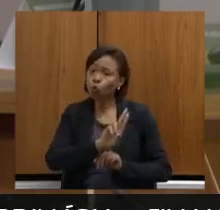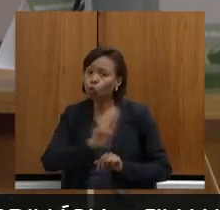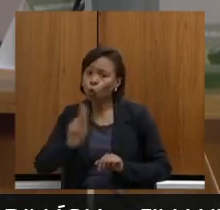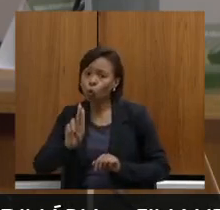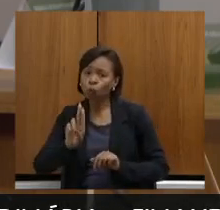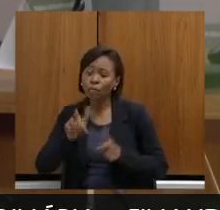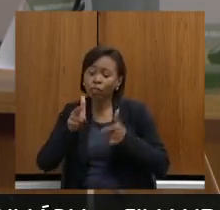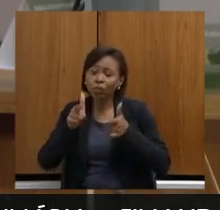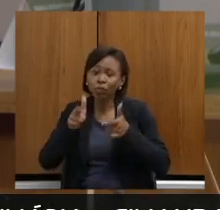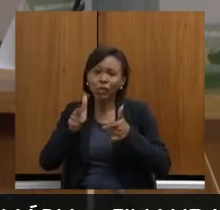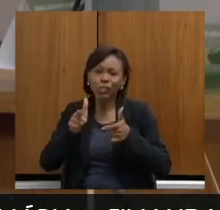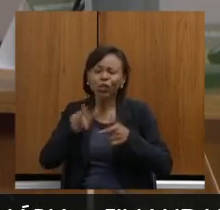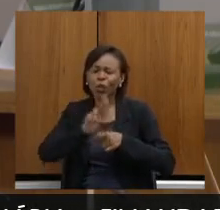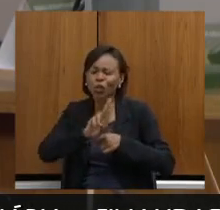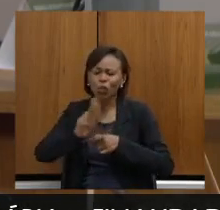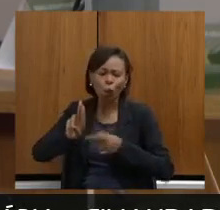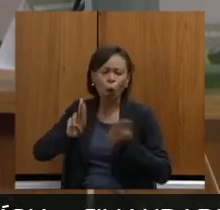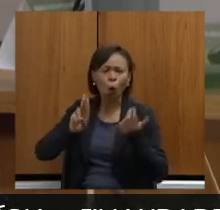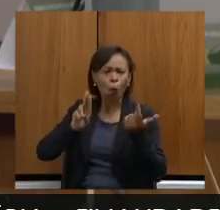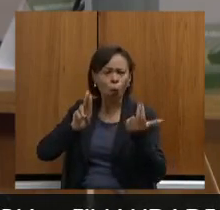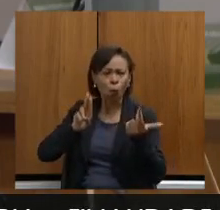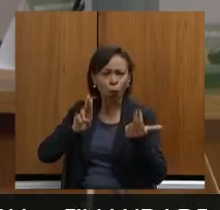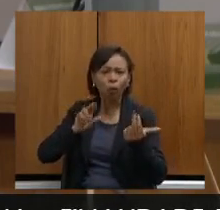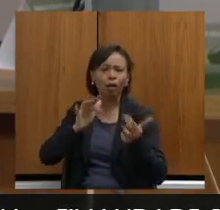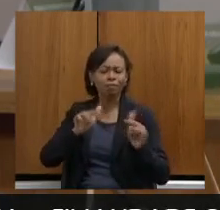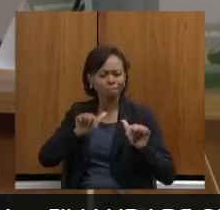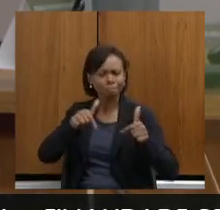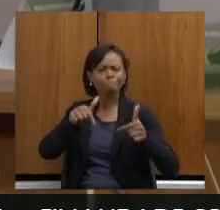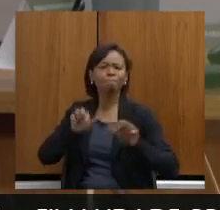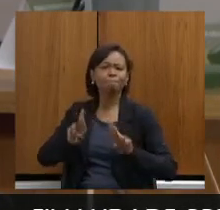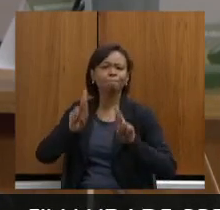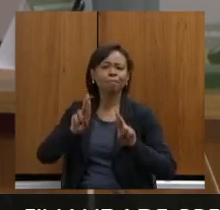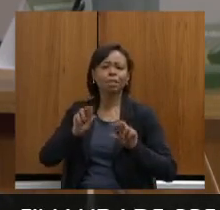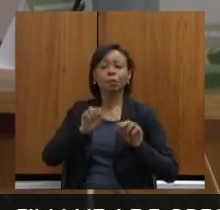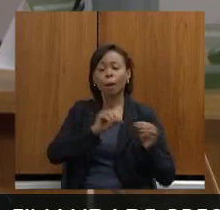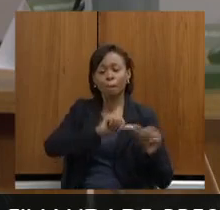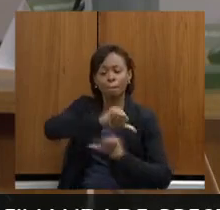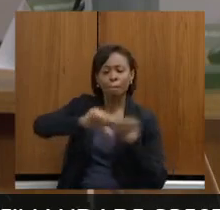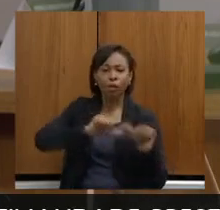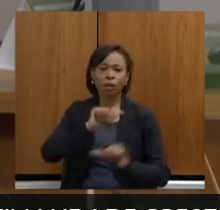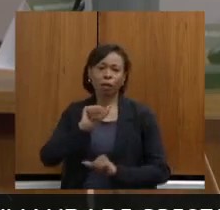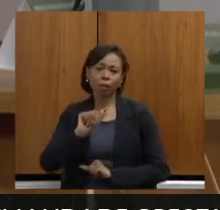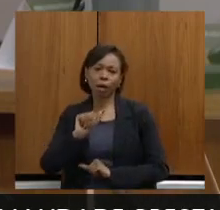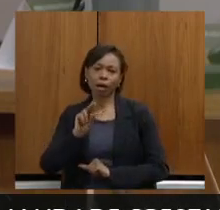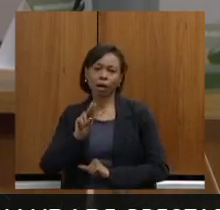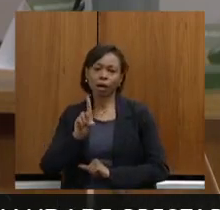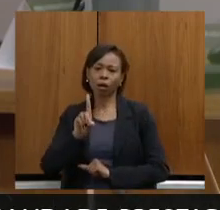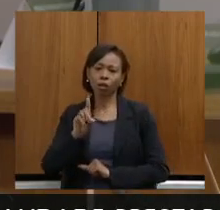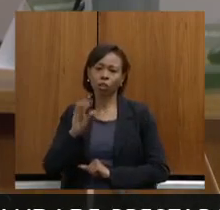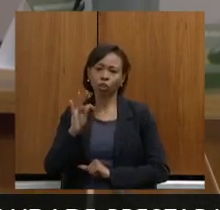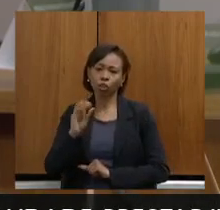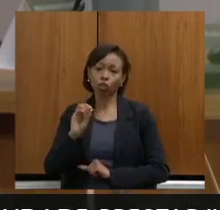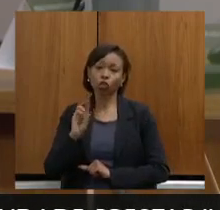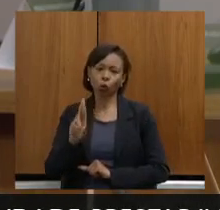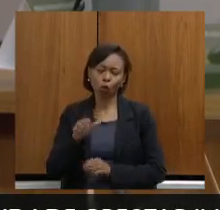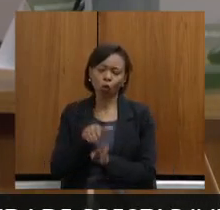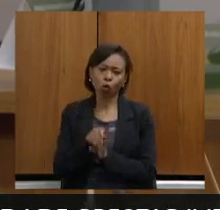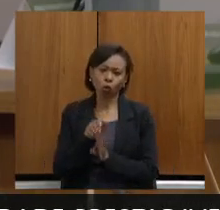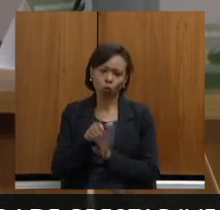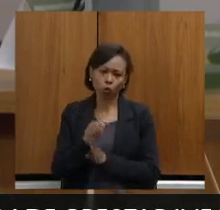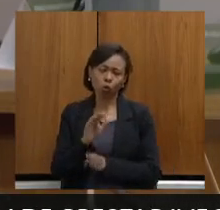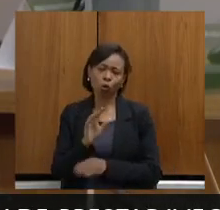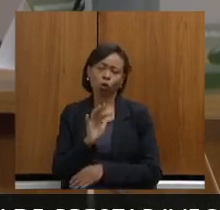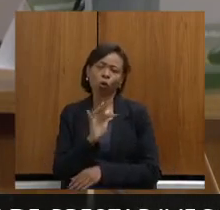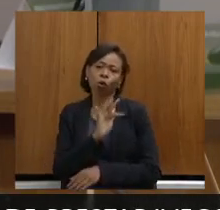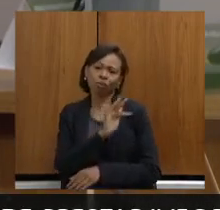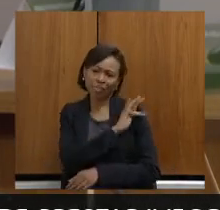e o título da sua tão importante função para auditor fiscal agropecuário é do estado de